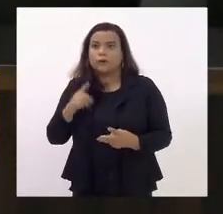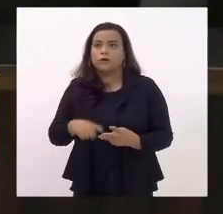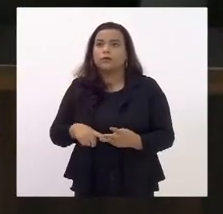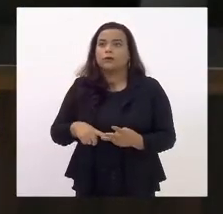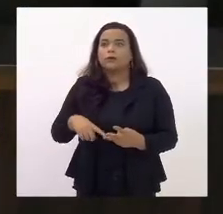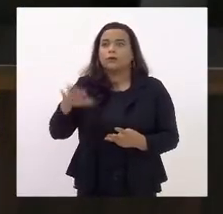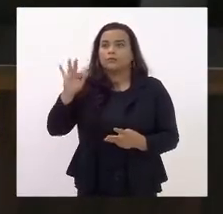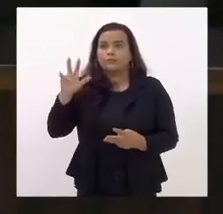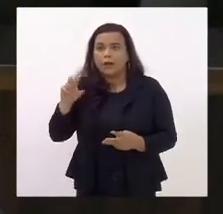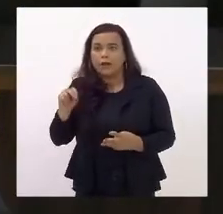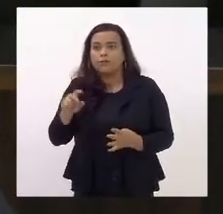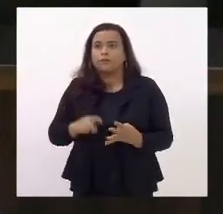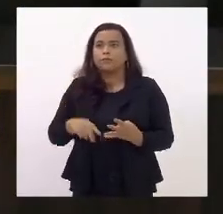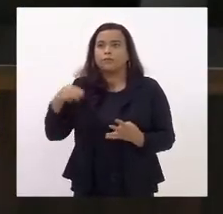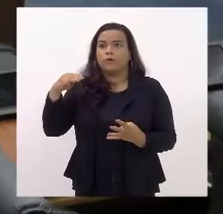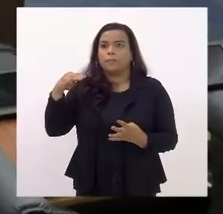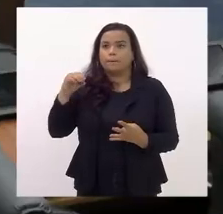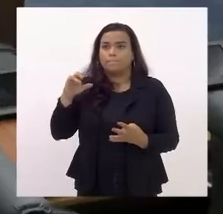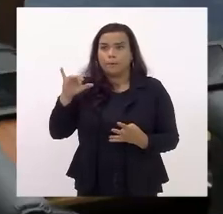Francisco.